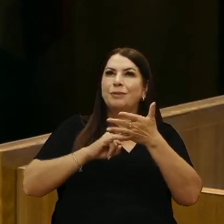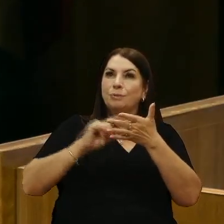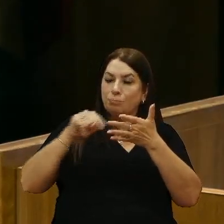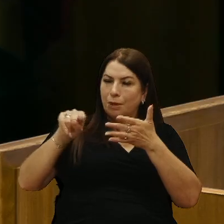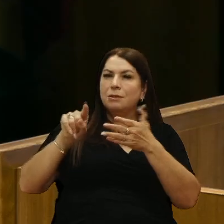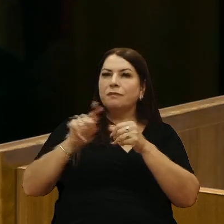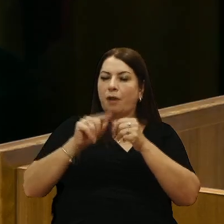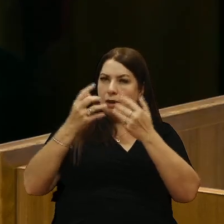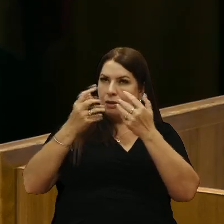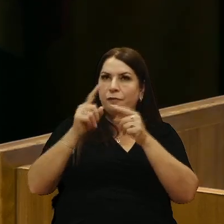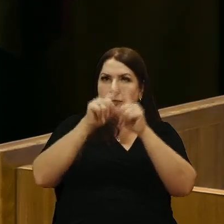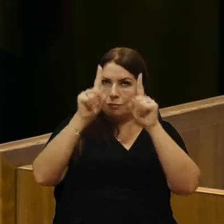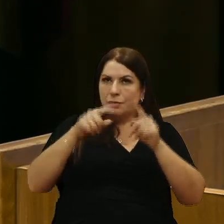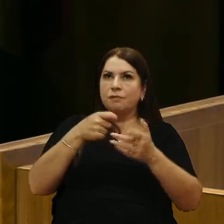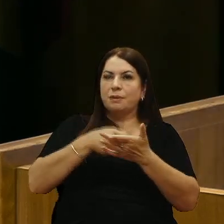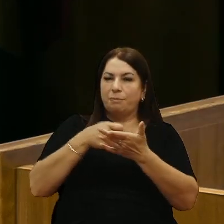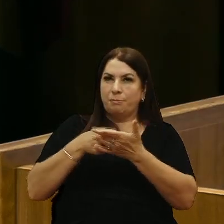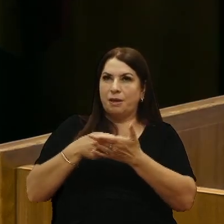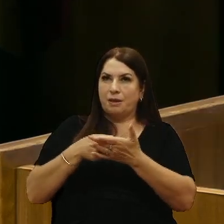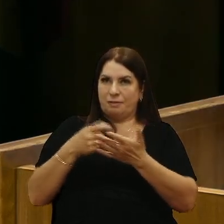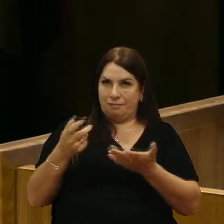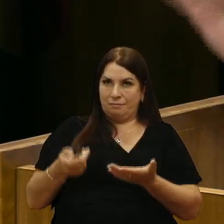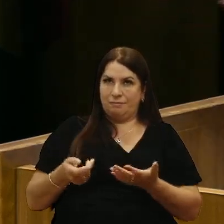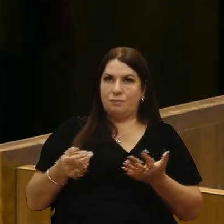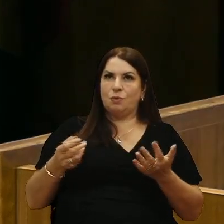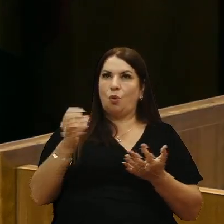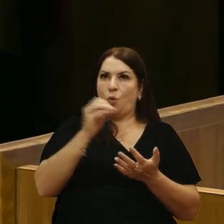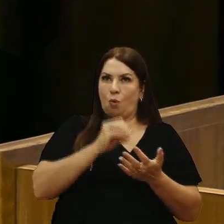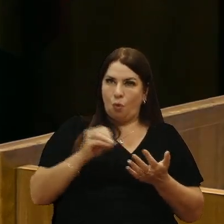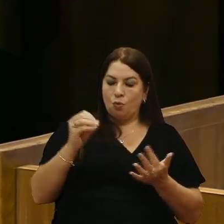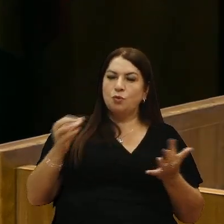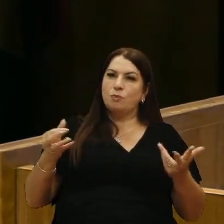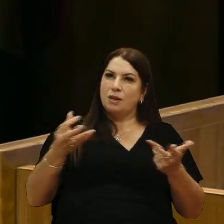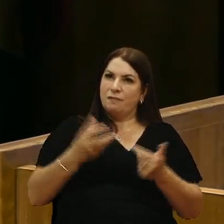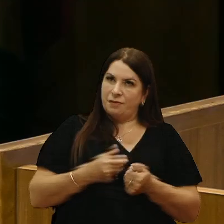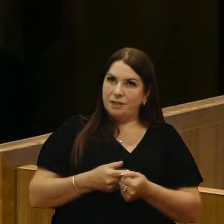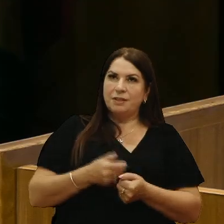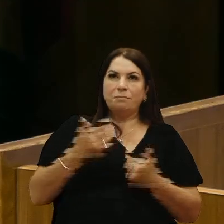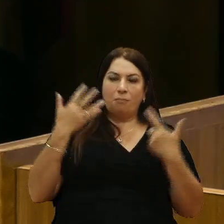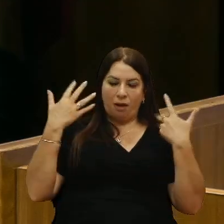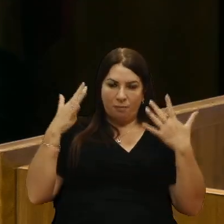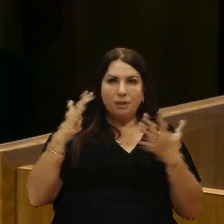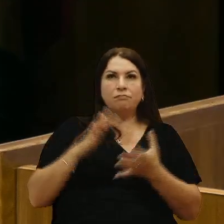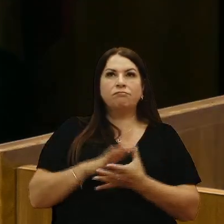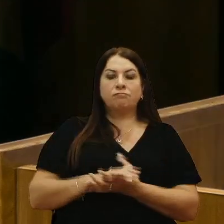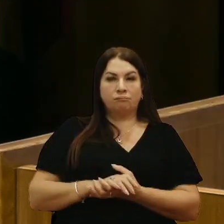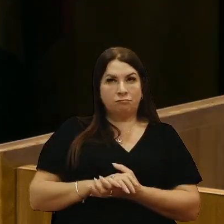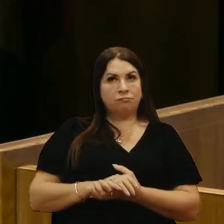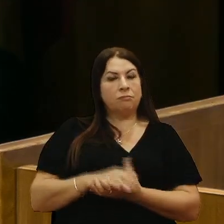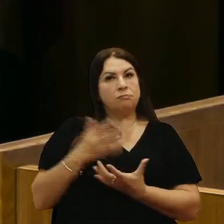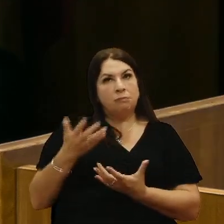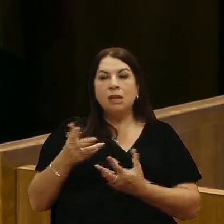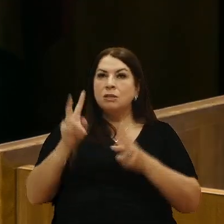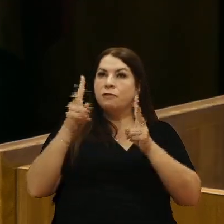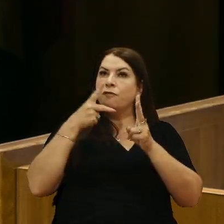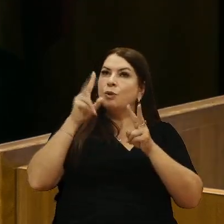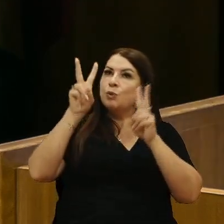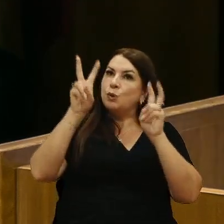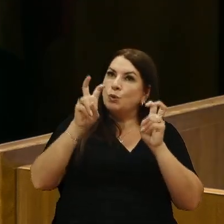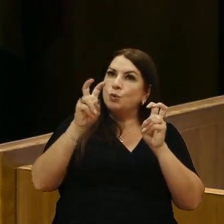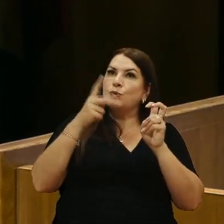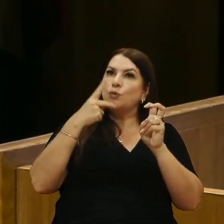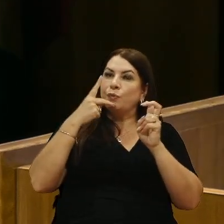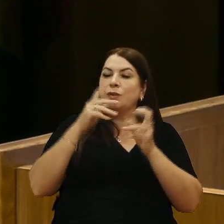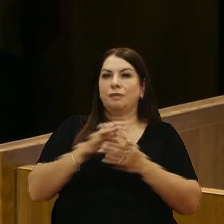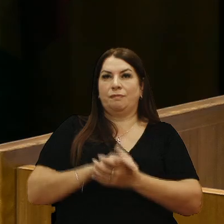os funcionários serão pagos. Maravilha, ótimo. Parabéns para a Sedut. Parabéns. Mas eu entro no assunto que eu aqui estou